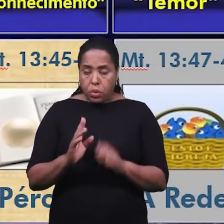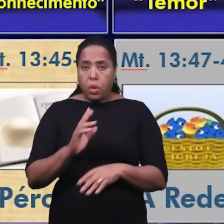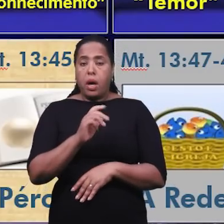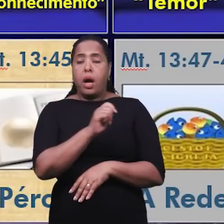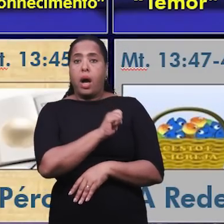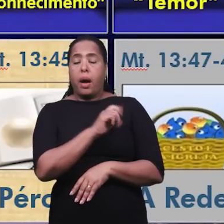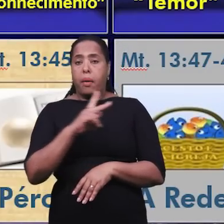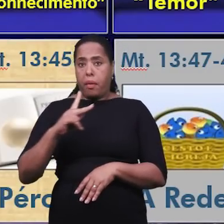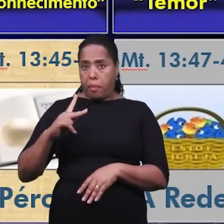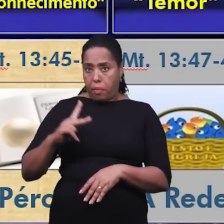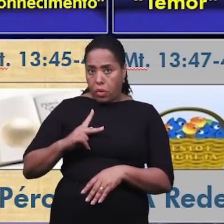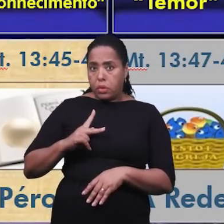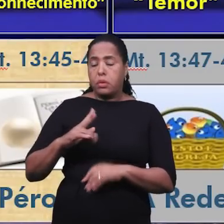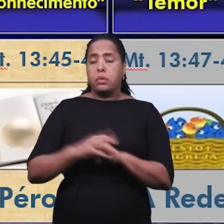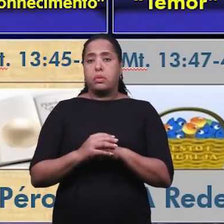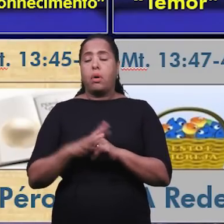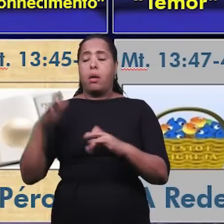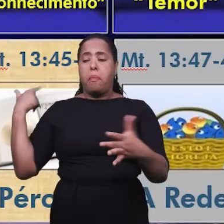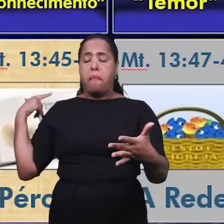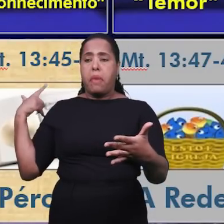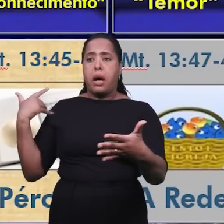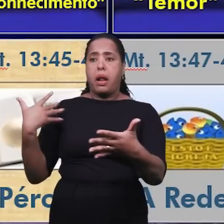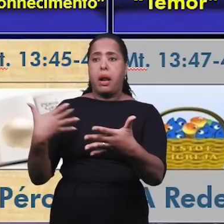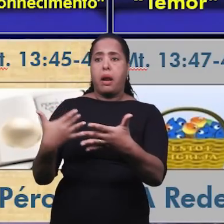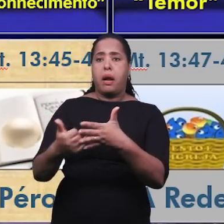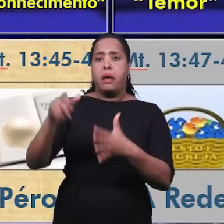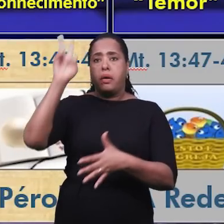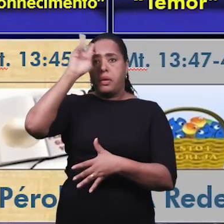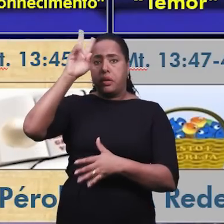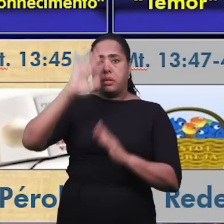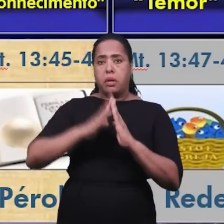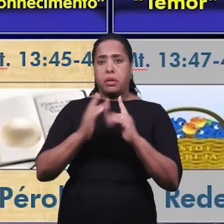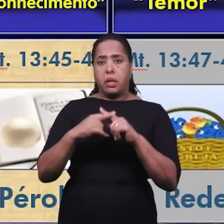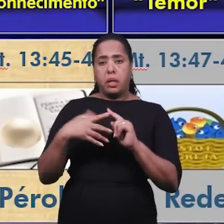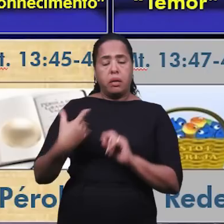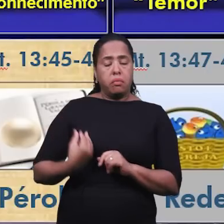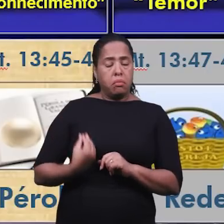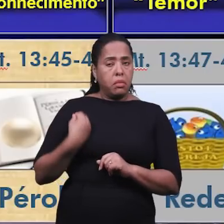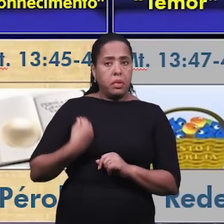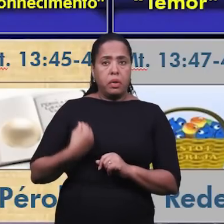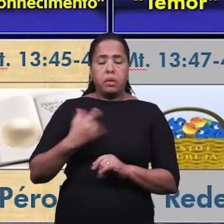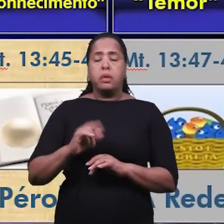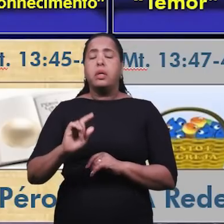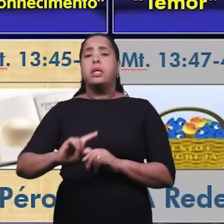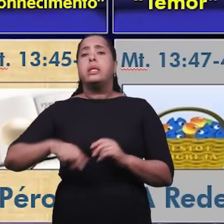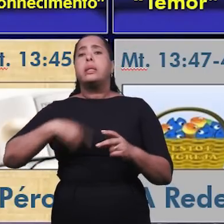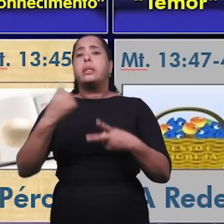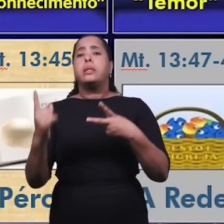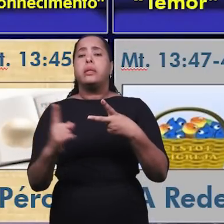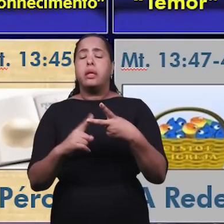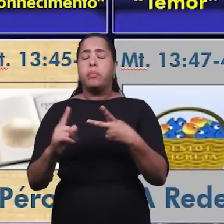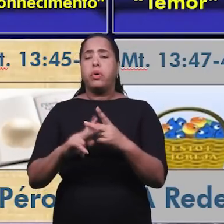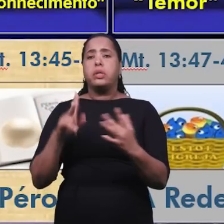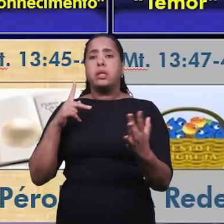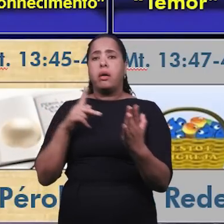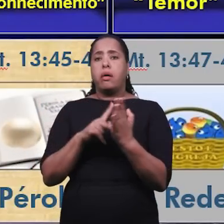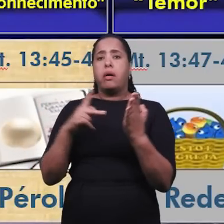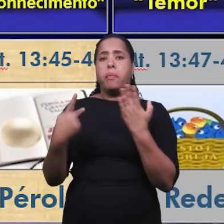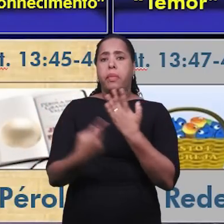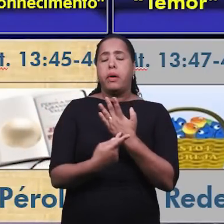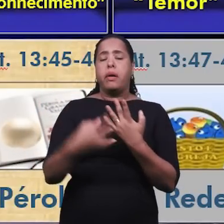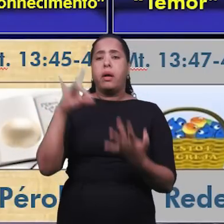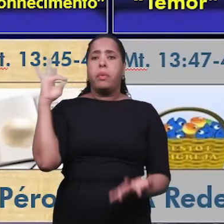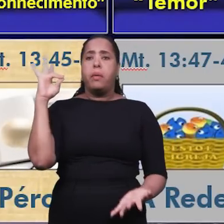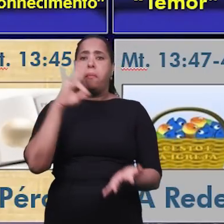apostólico, profético, é toda a história da igreja. Então, ele estava presente. No segundo, logo abaixo,